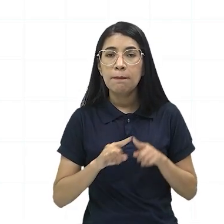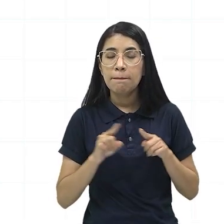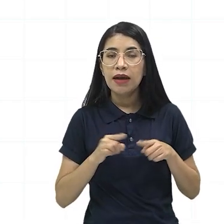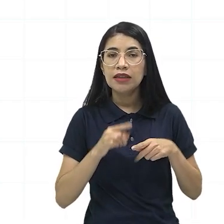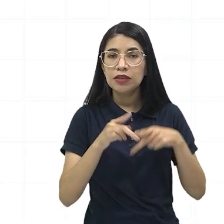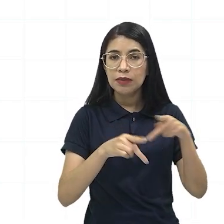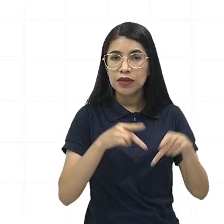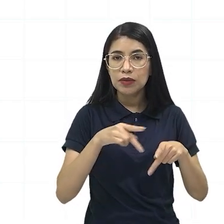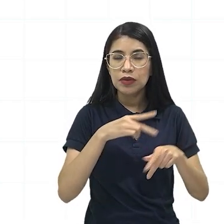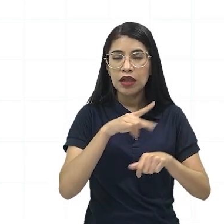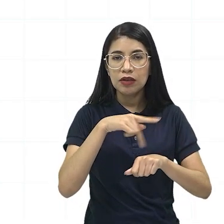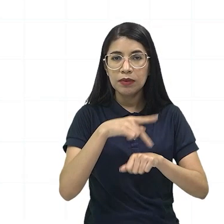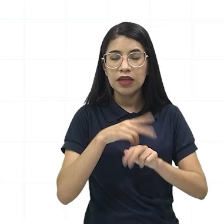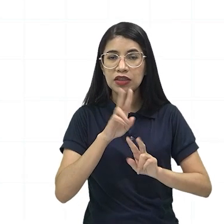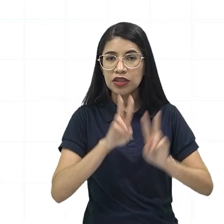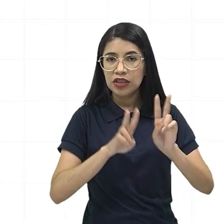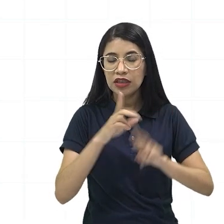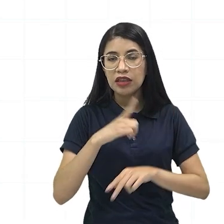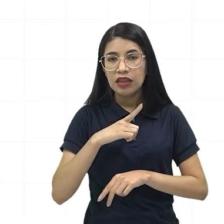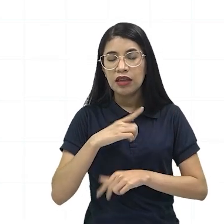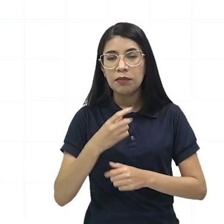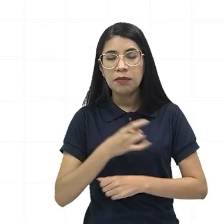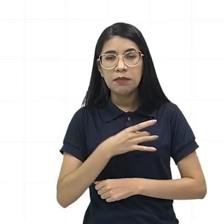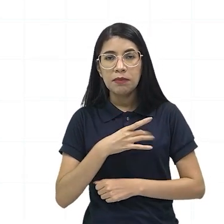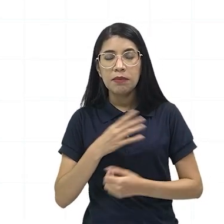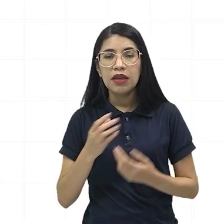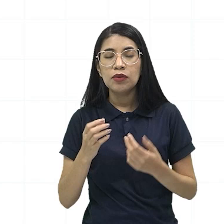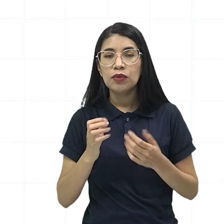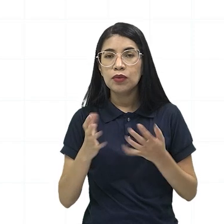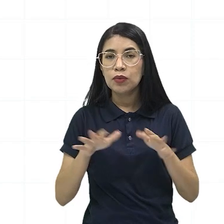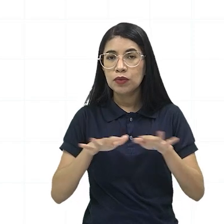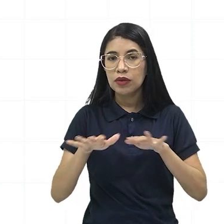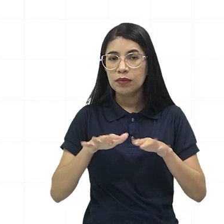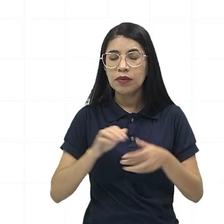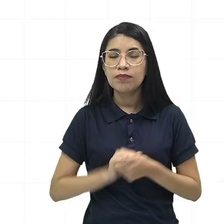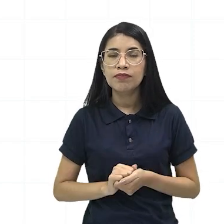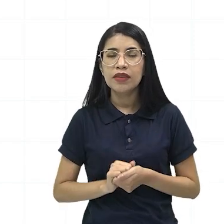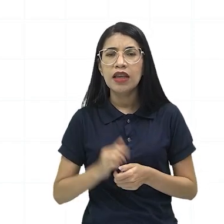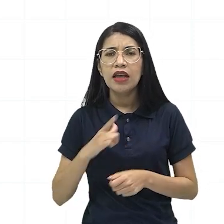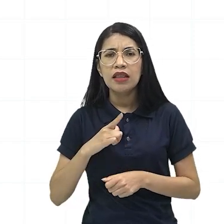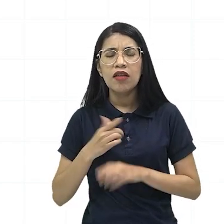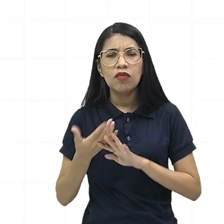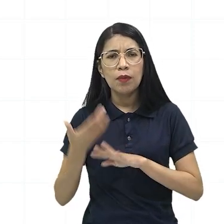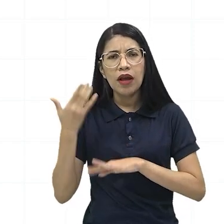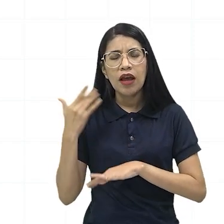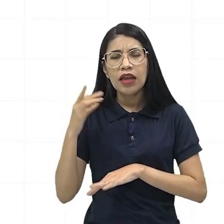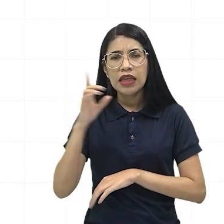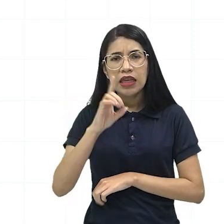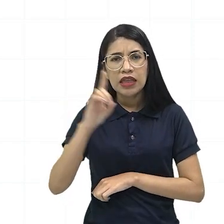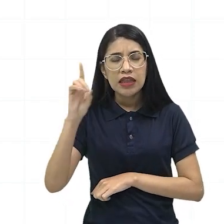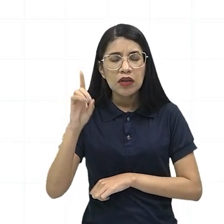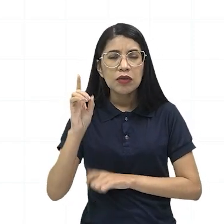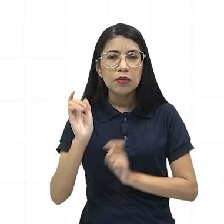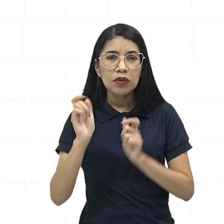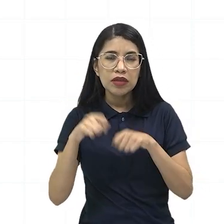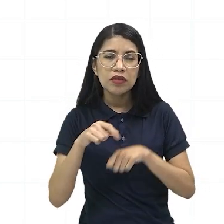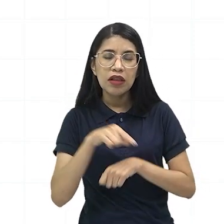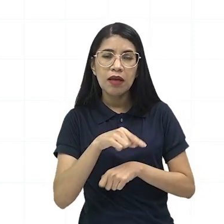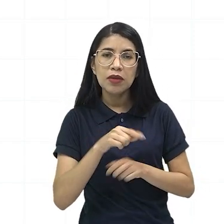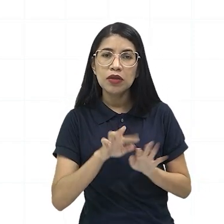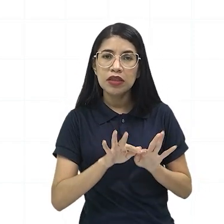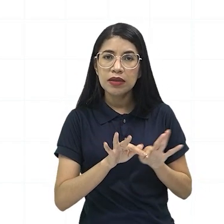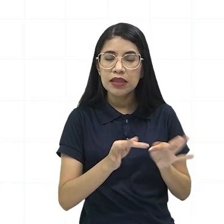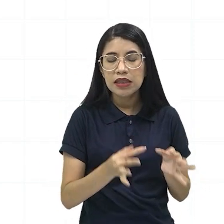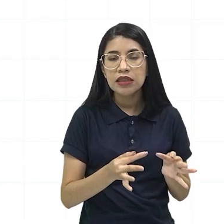têm por conta do terremoto. Houve um tempo em que Deus bastava para tornar humilde um poderoso. Hoje